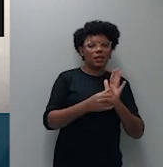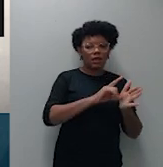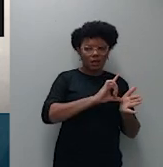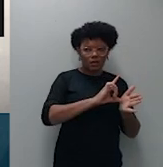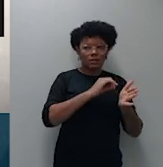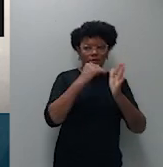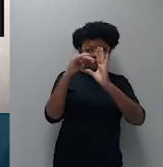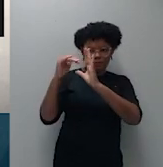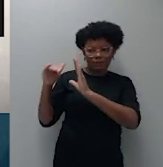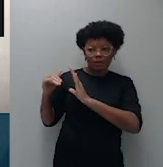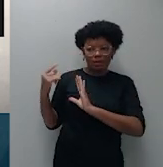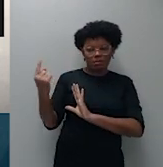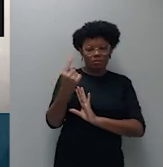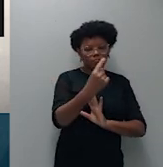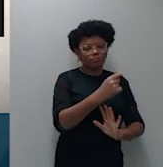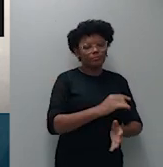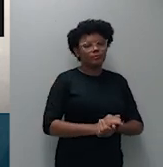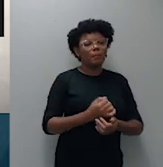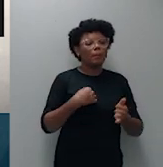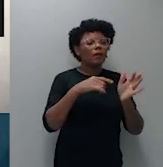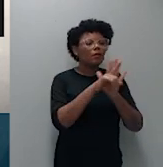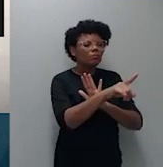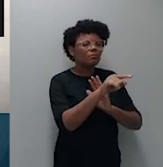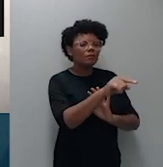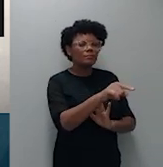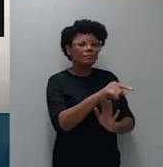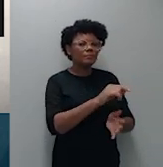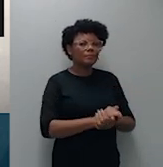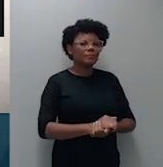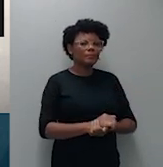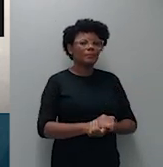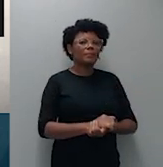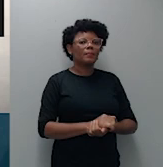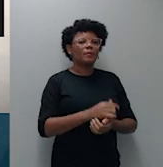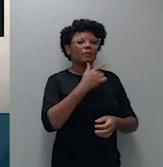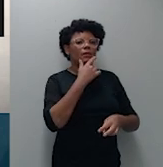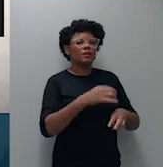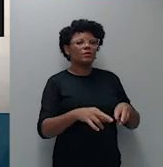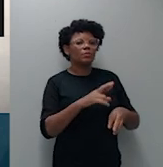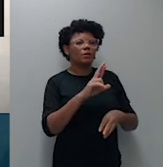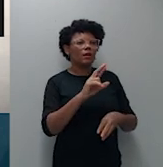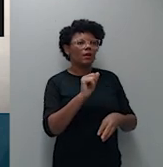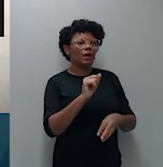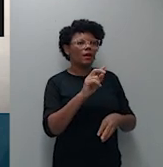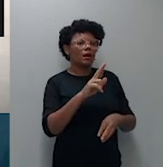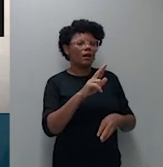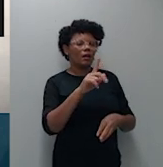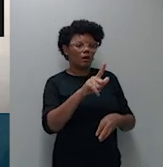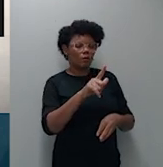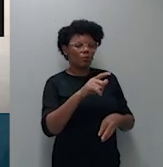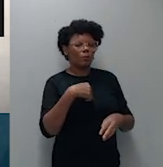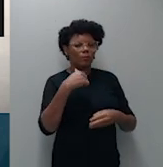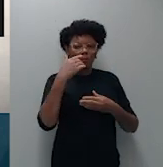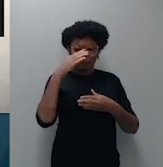que previamente receber consulta o Ministro Raul Araújo